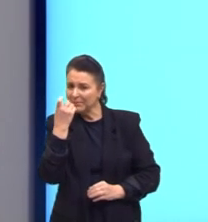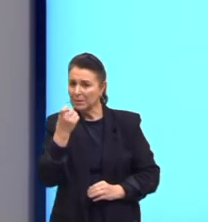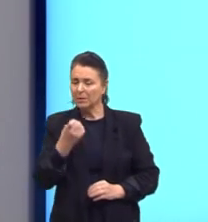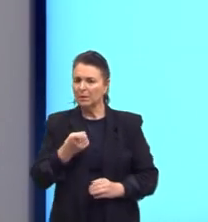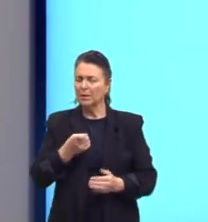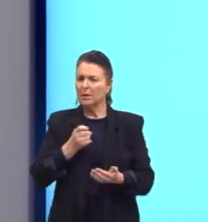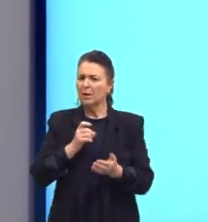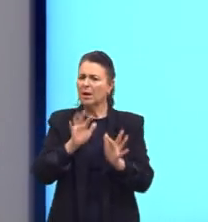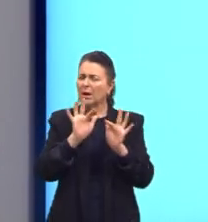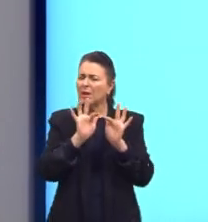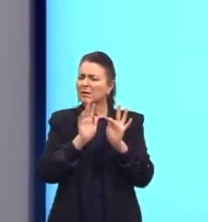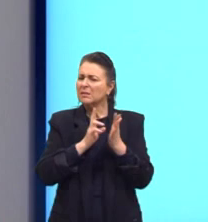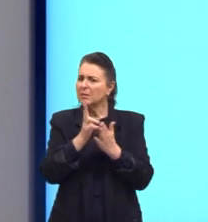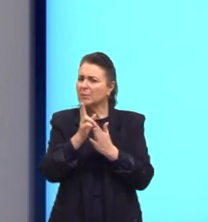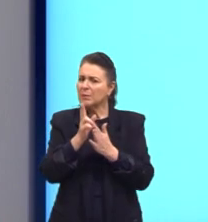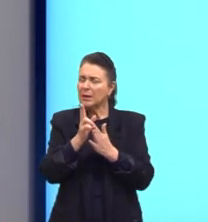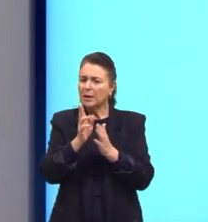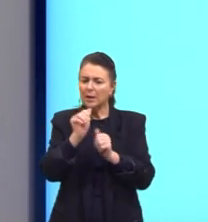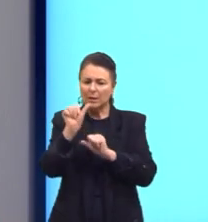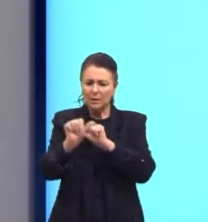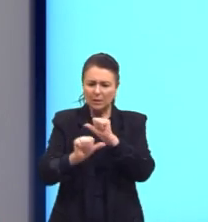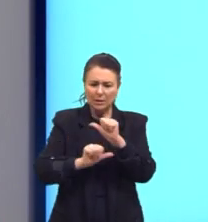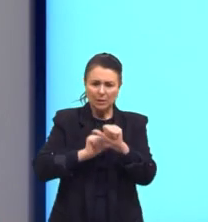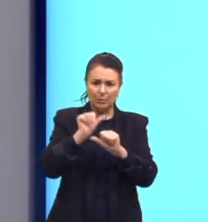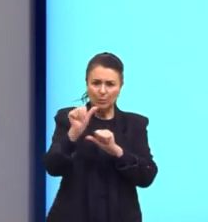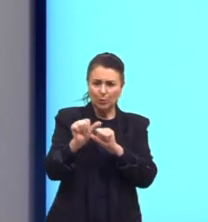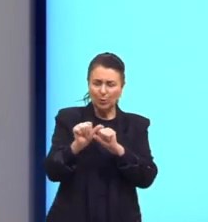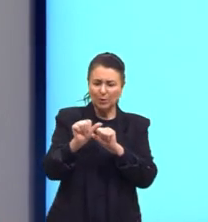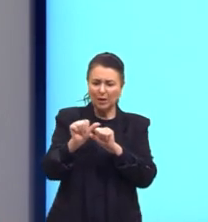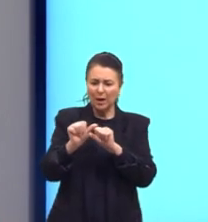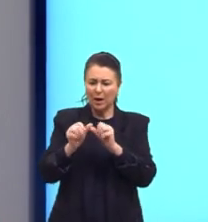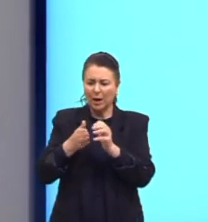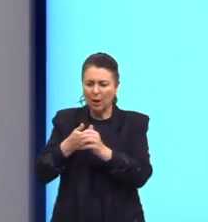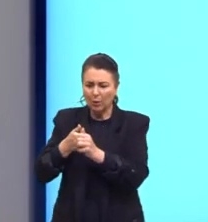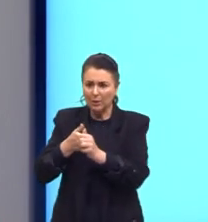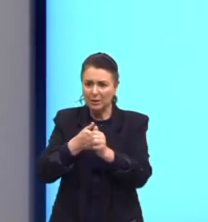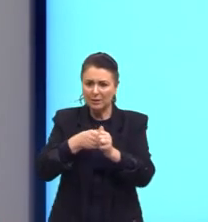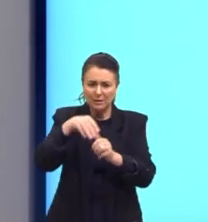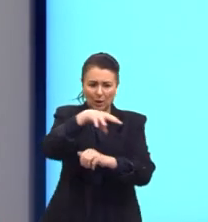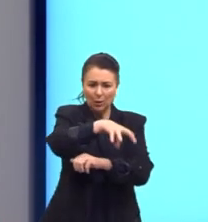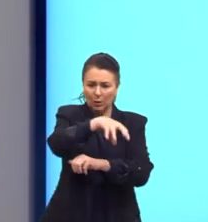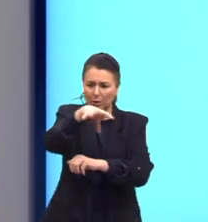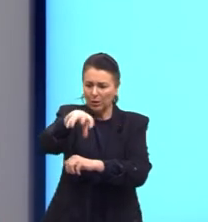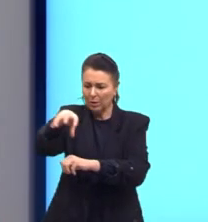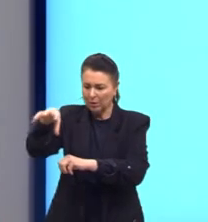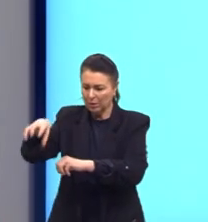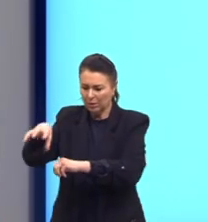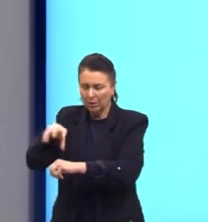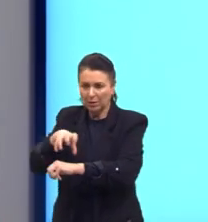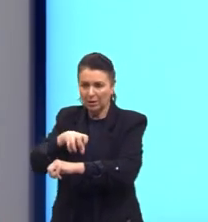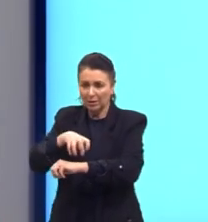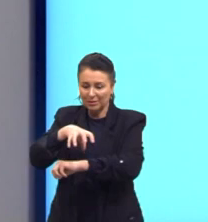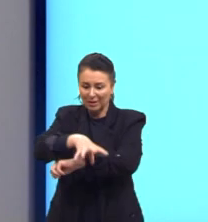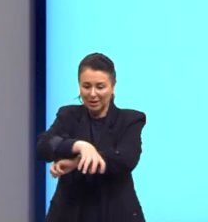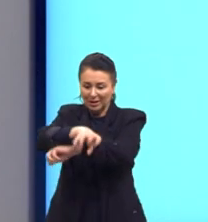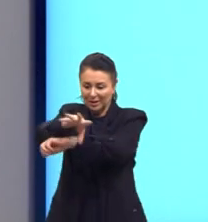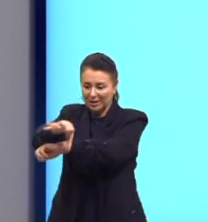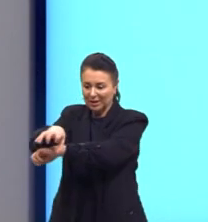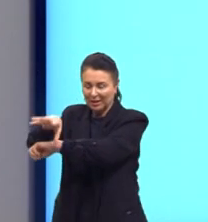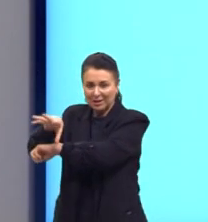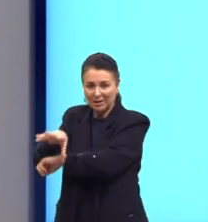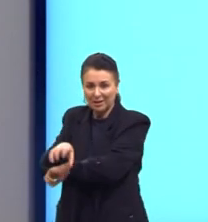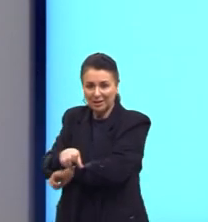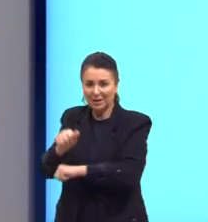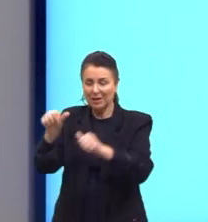frequentemente muda orientação de seus tentáculos assemelhando-se alguns animais as